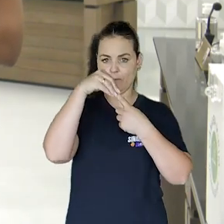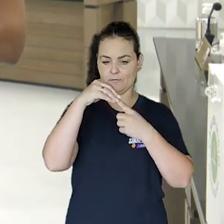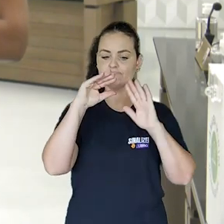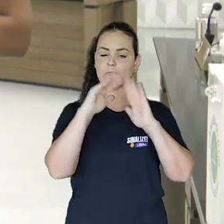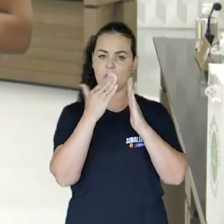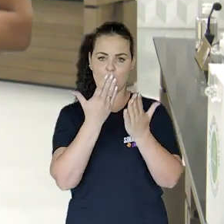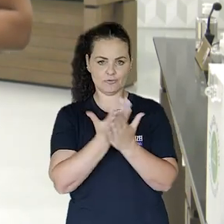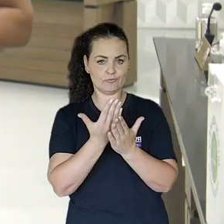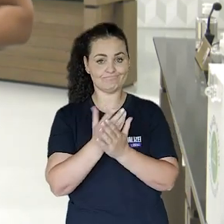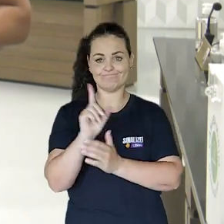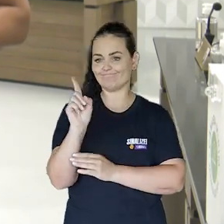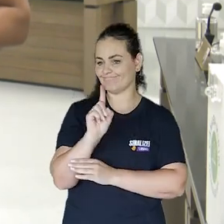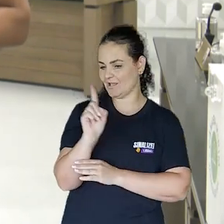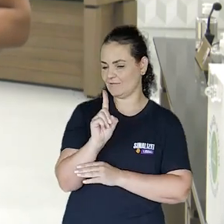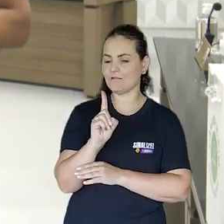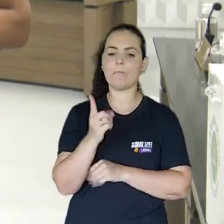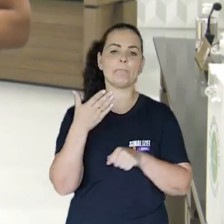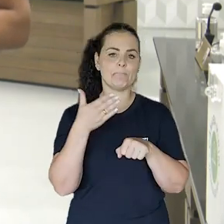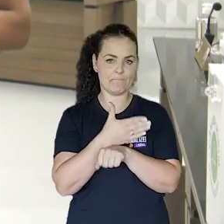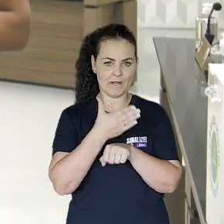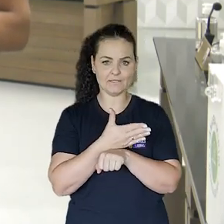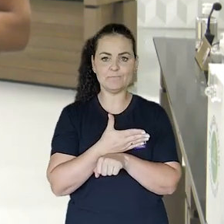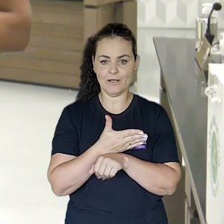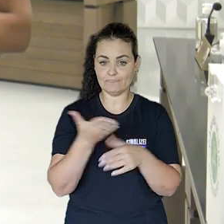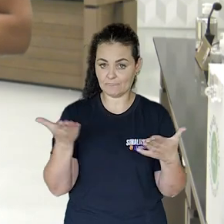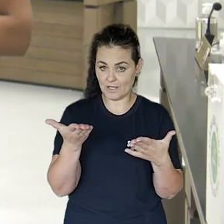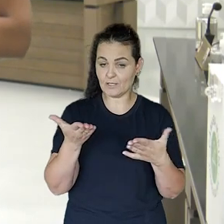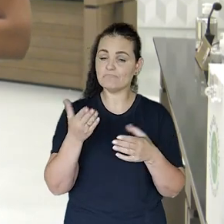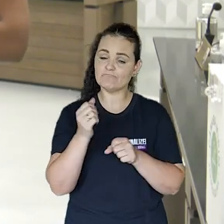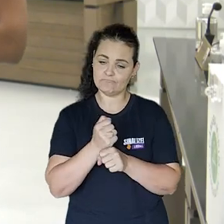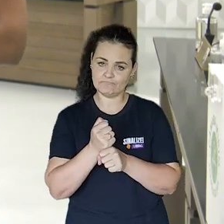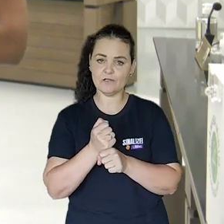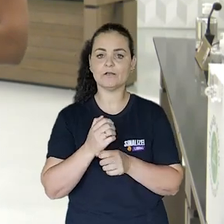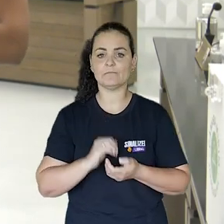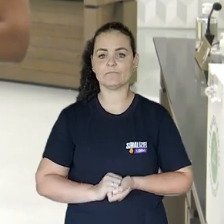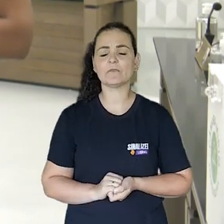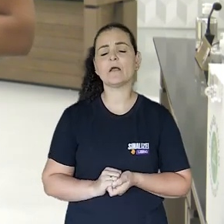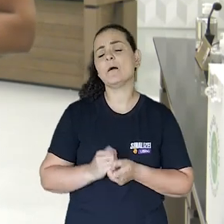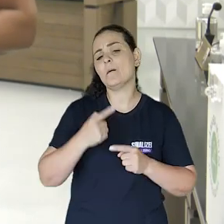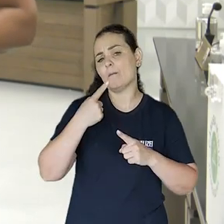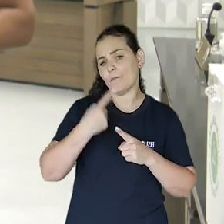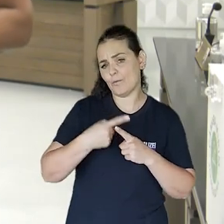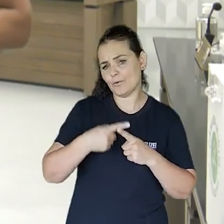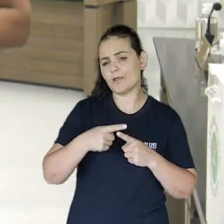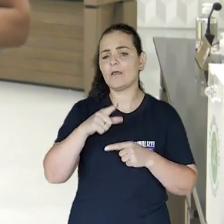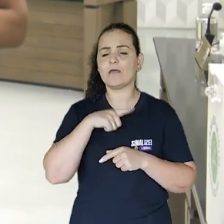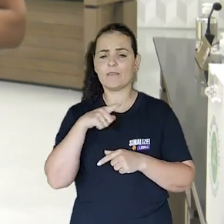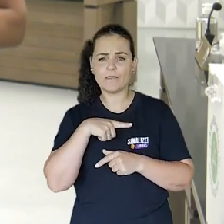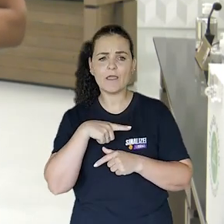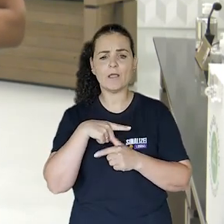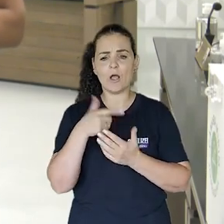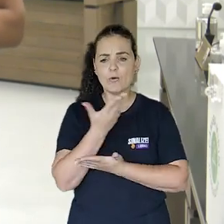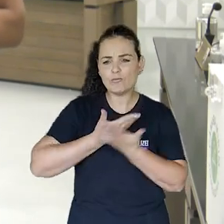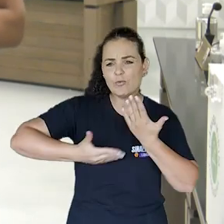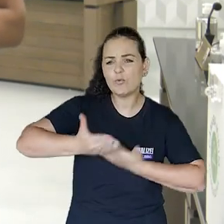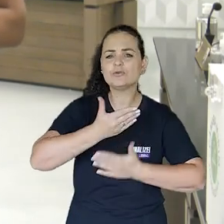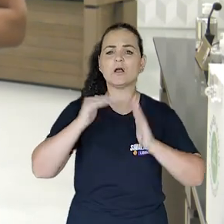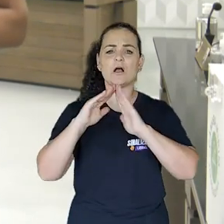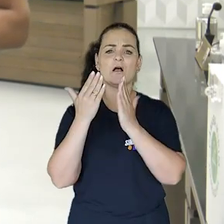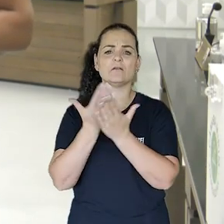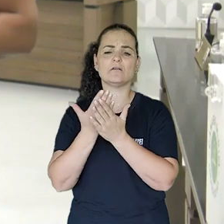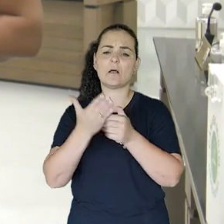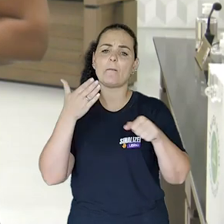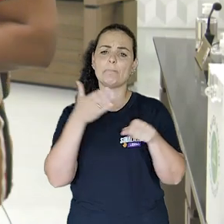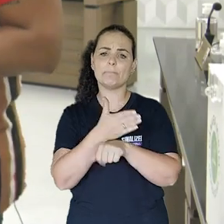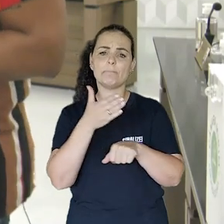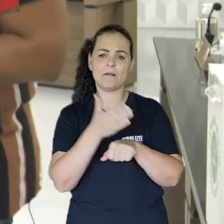no ano que nós estamos fazendo a inscrição, para a gente poder ter uma maior rotatividade de escolas participando. E por que, que